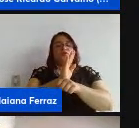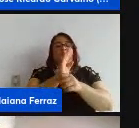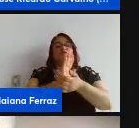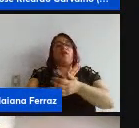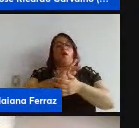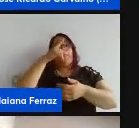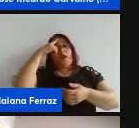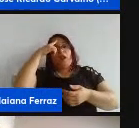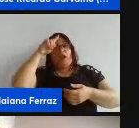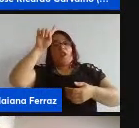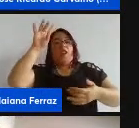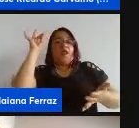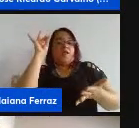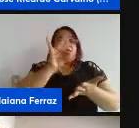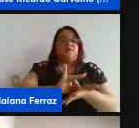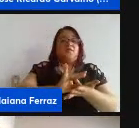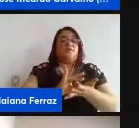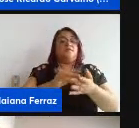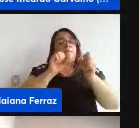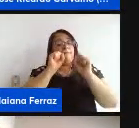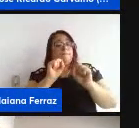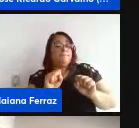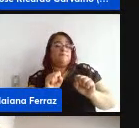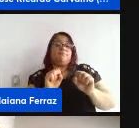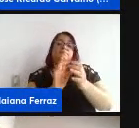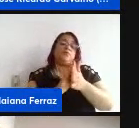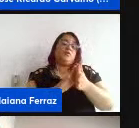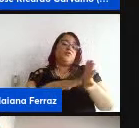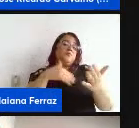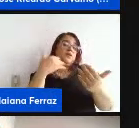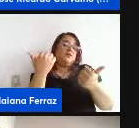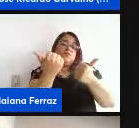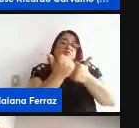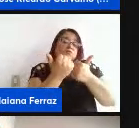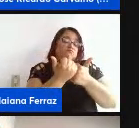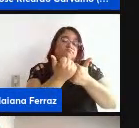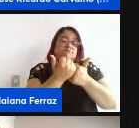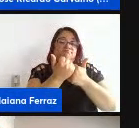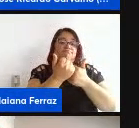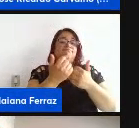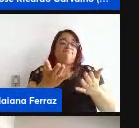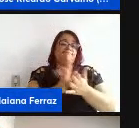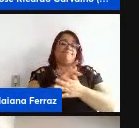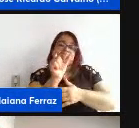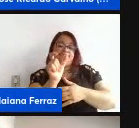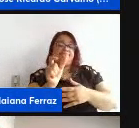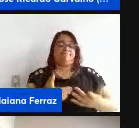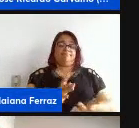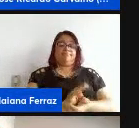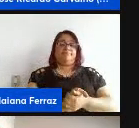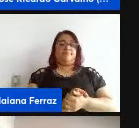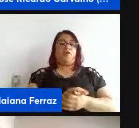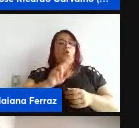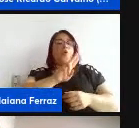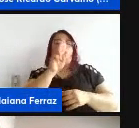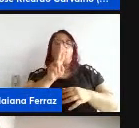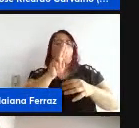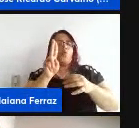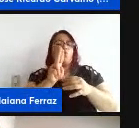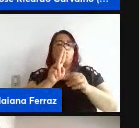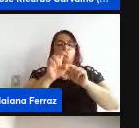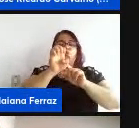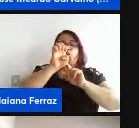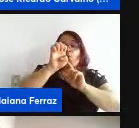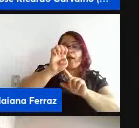conjunção coordenativa adversativa ou mesmo subordinativa concessiva. O uso desse conector contribui